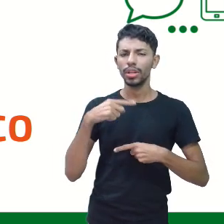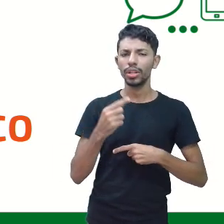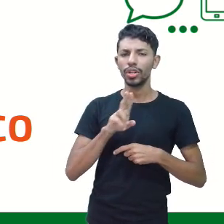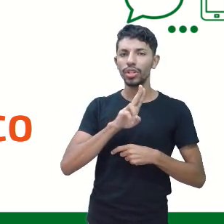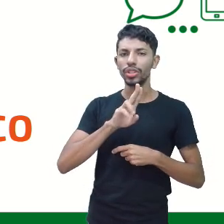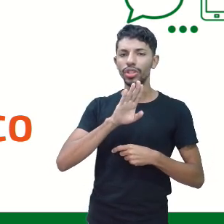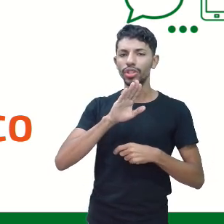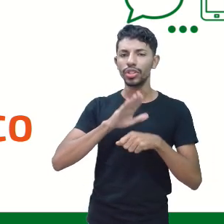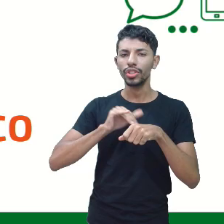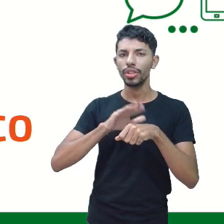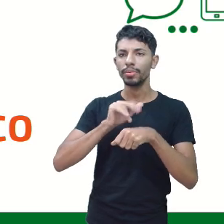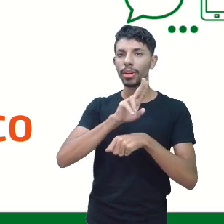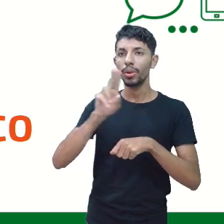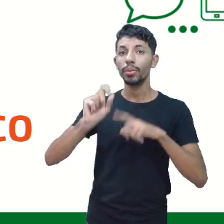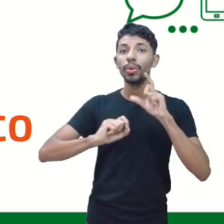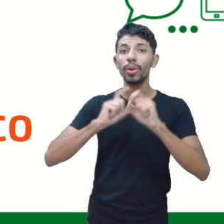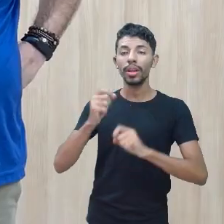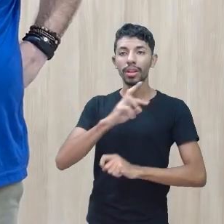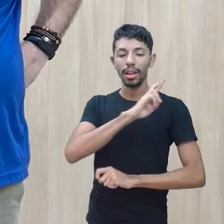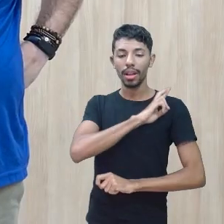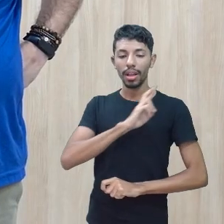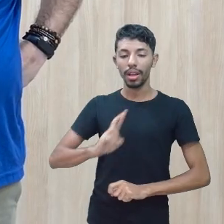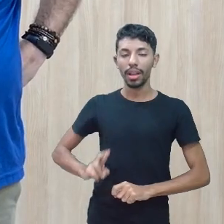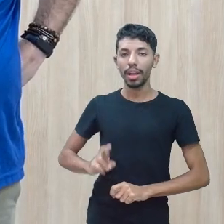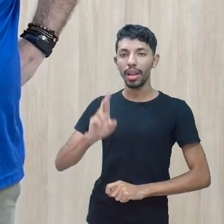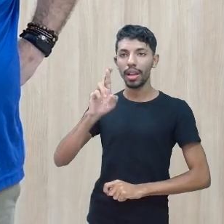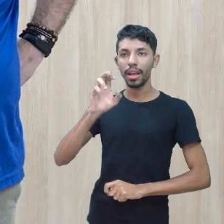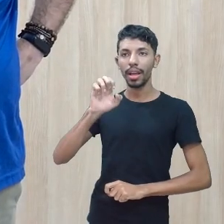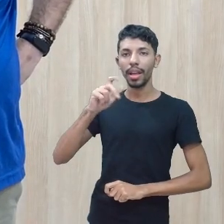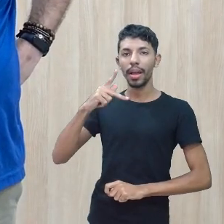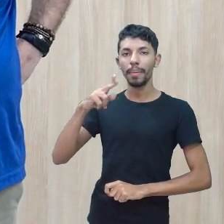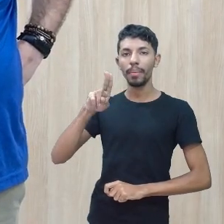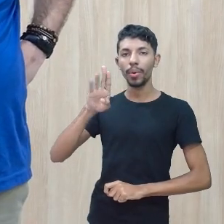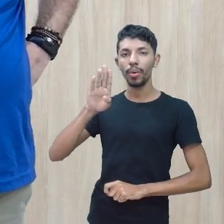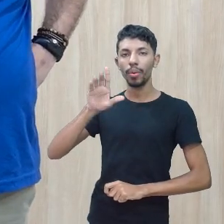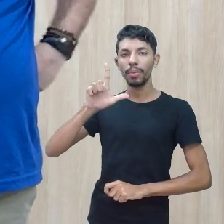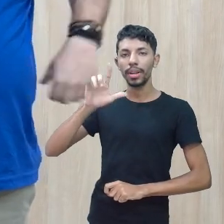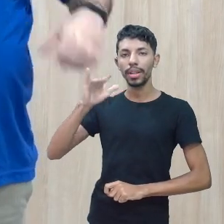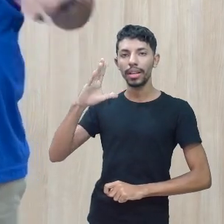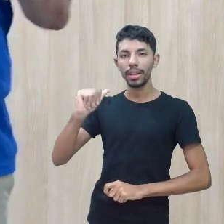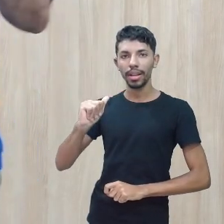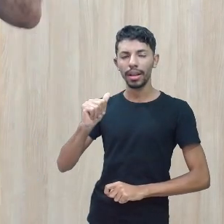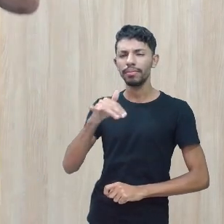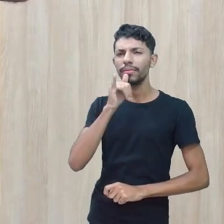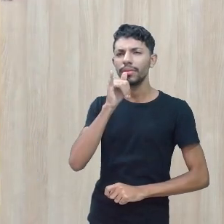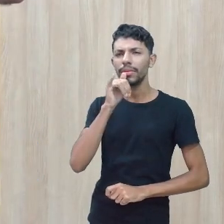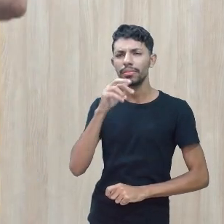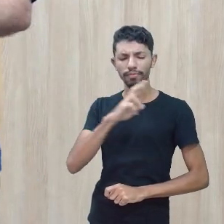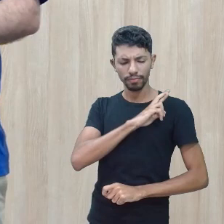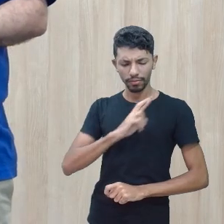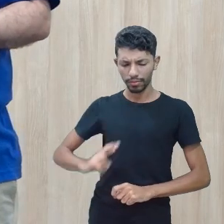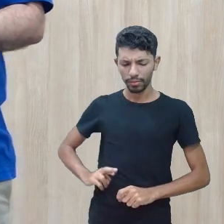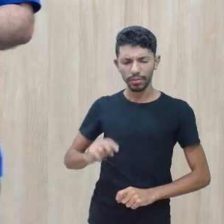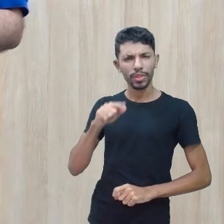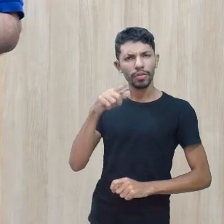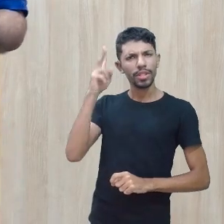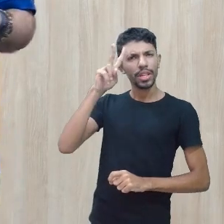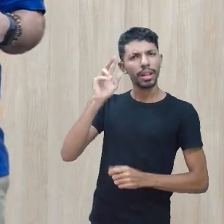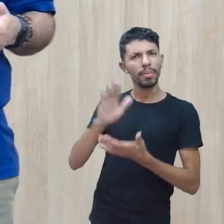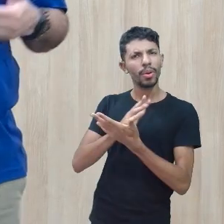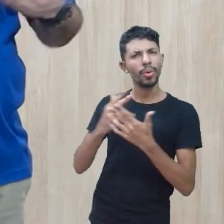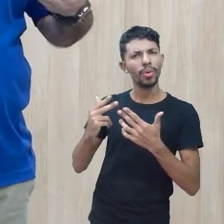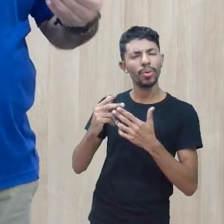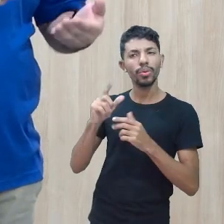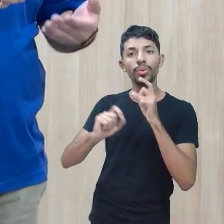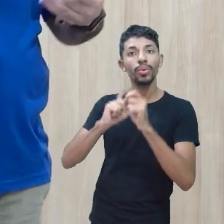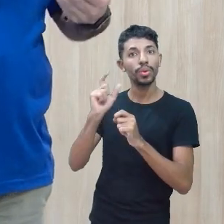alguma coisa à sua cabeça? Nós moramos no Brasil e o nosso país possui